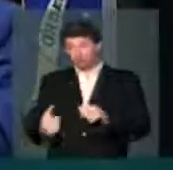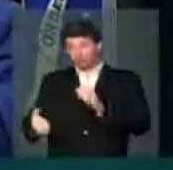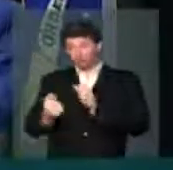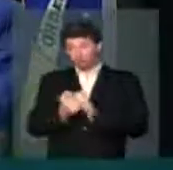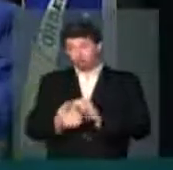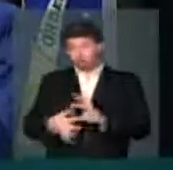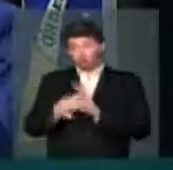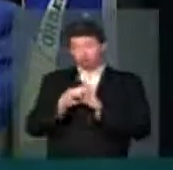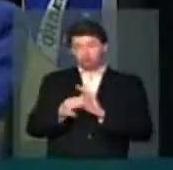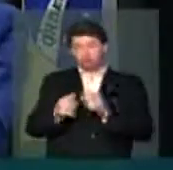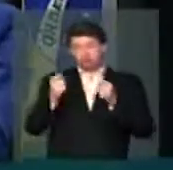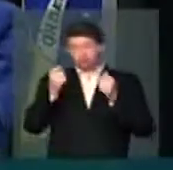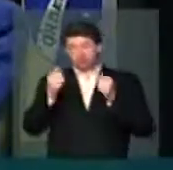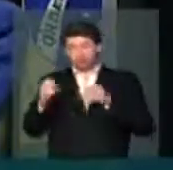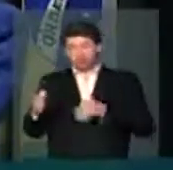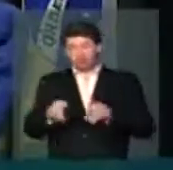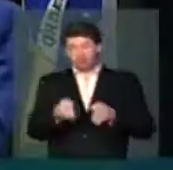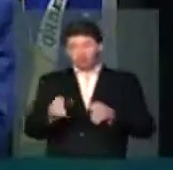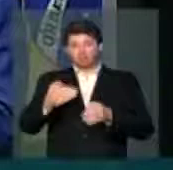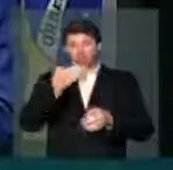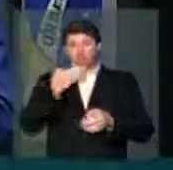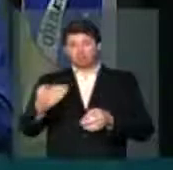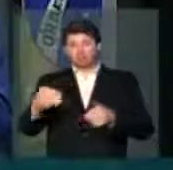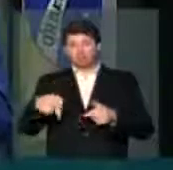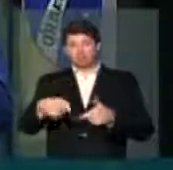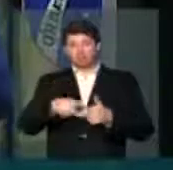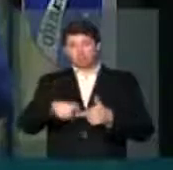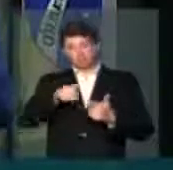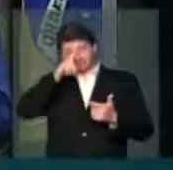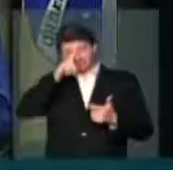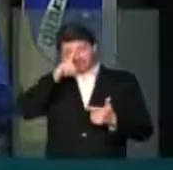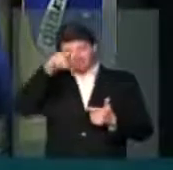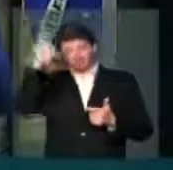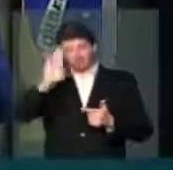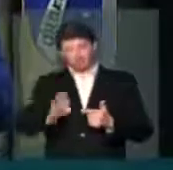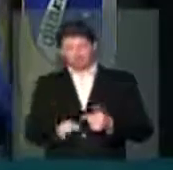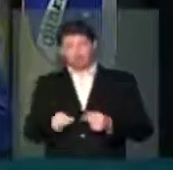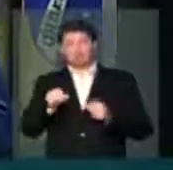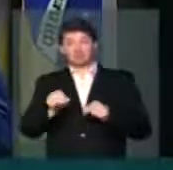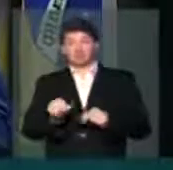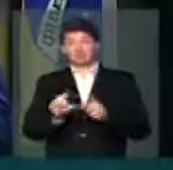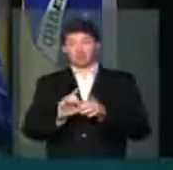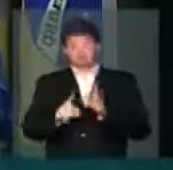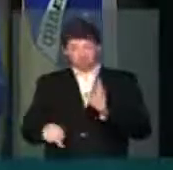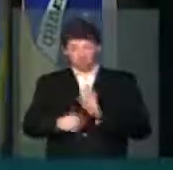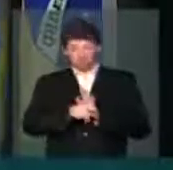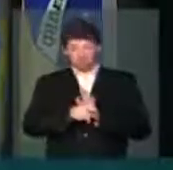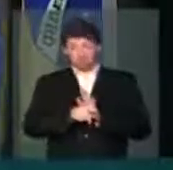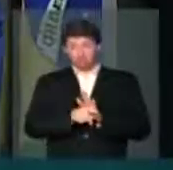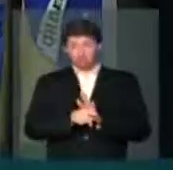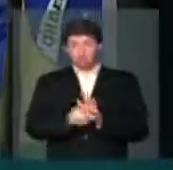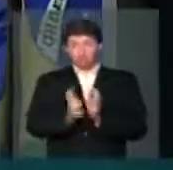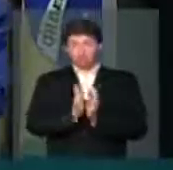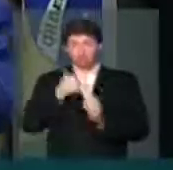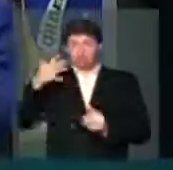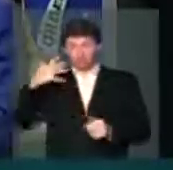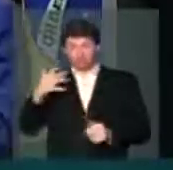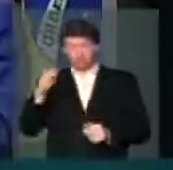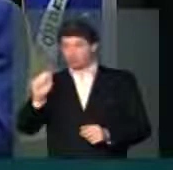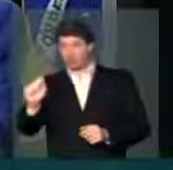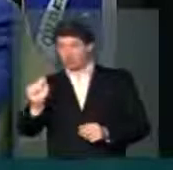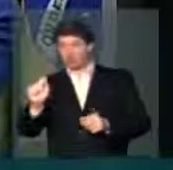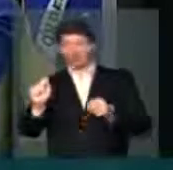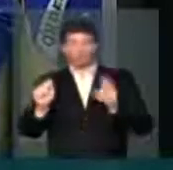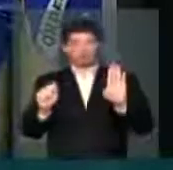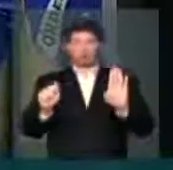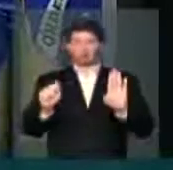juntos procurar caminhos para esta crise. Esta crise não pertence a partido A nem partido